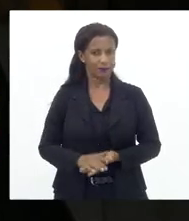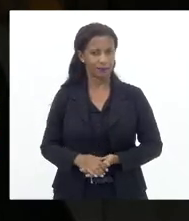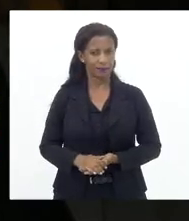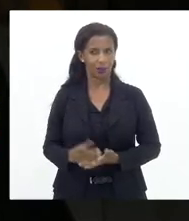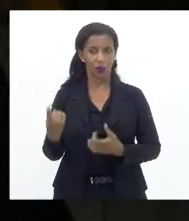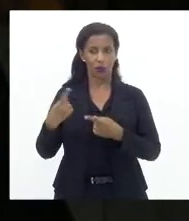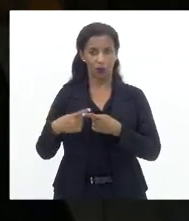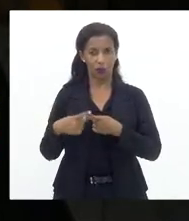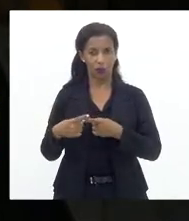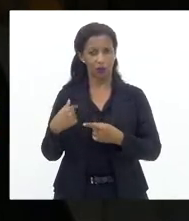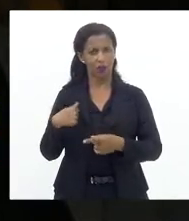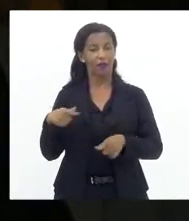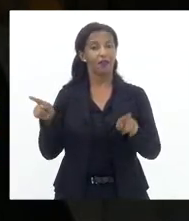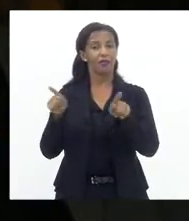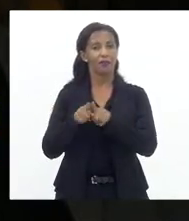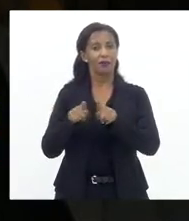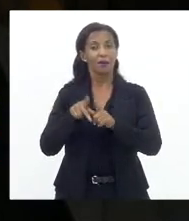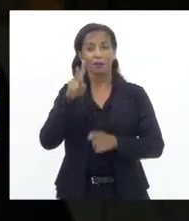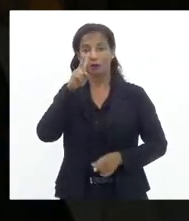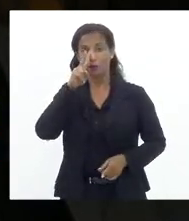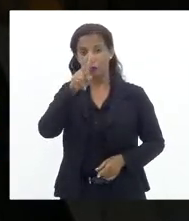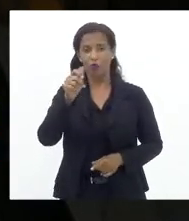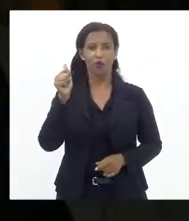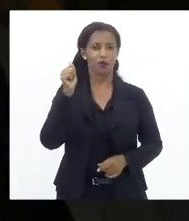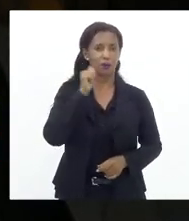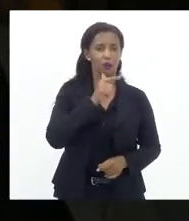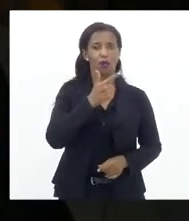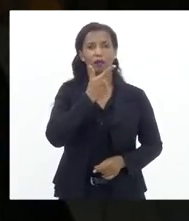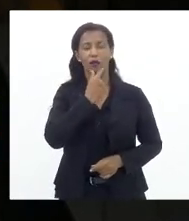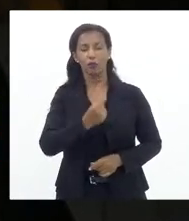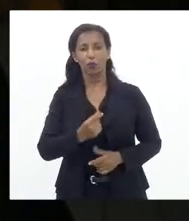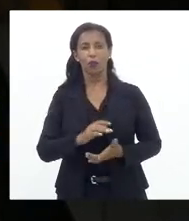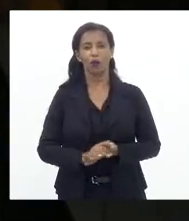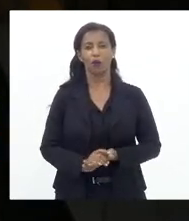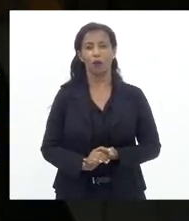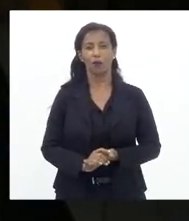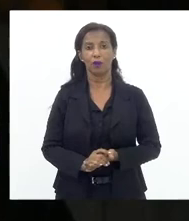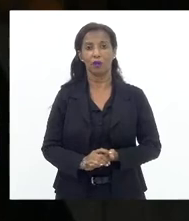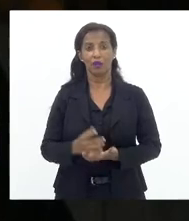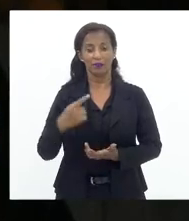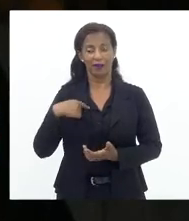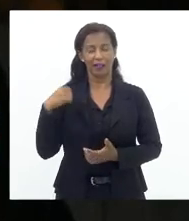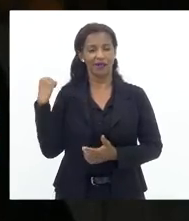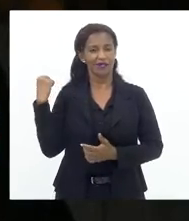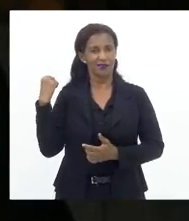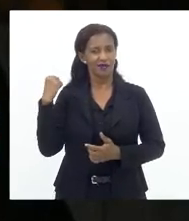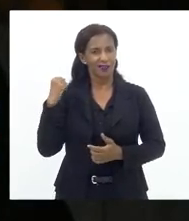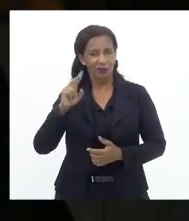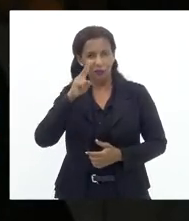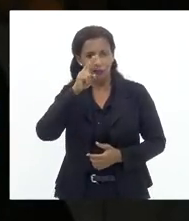É porque também a força da mulher e do homem tá no seu potencial né